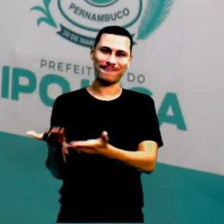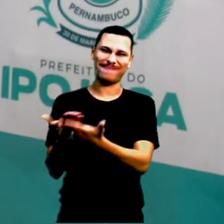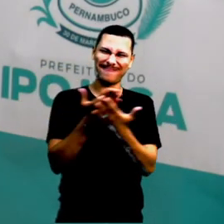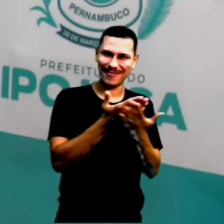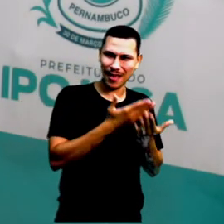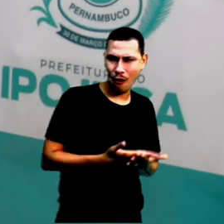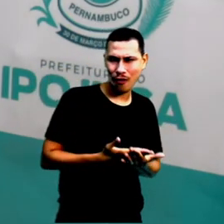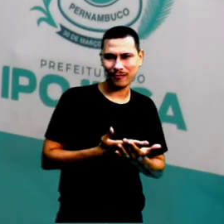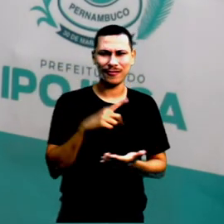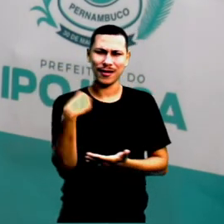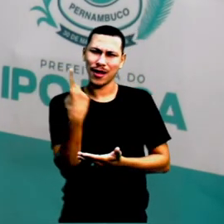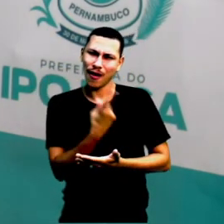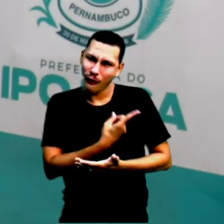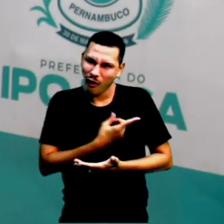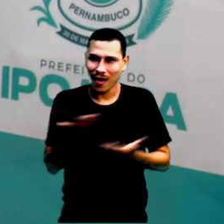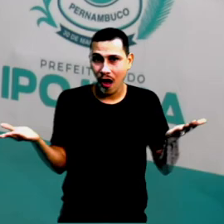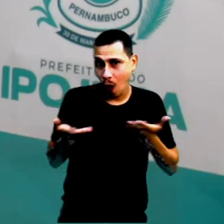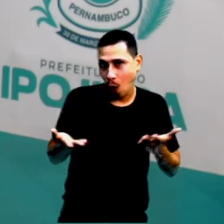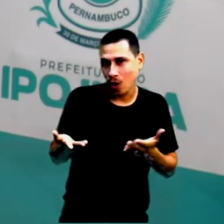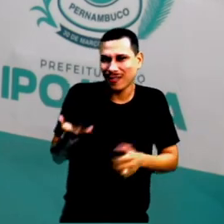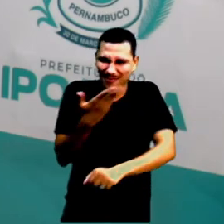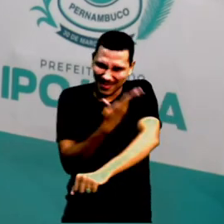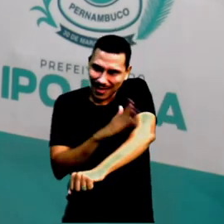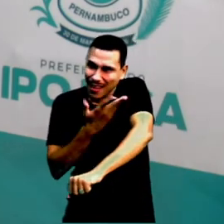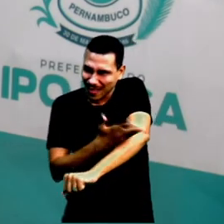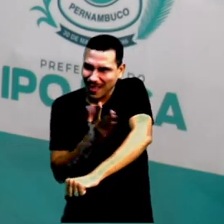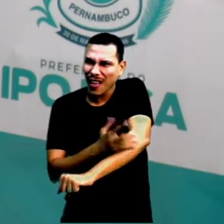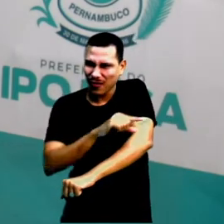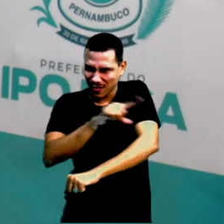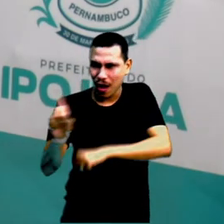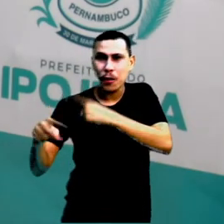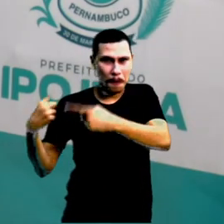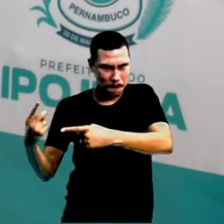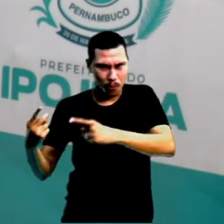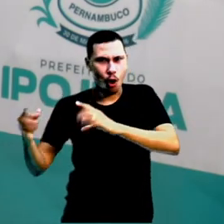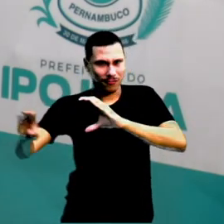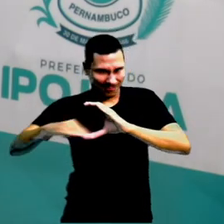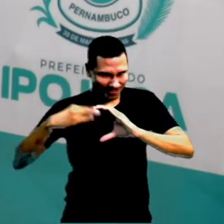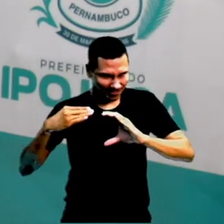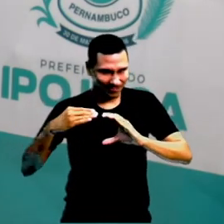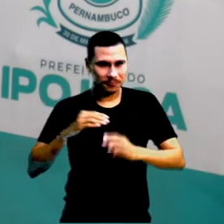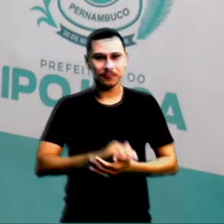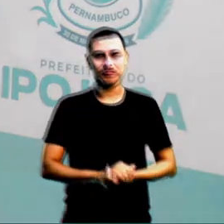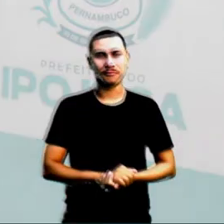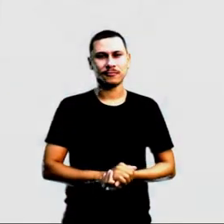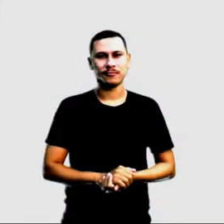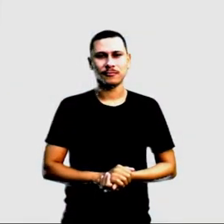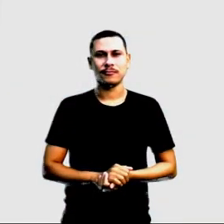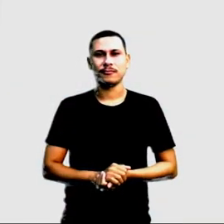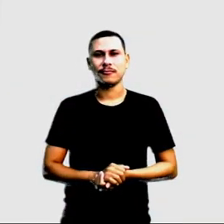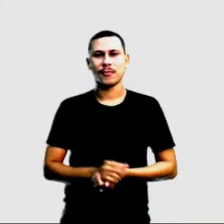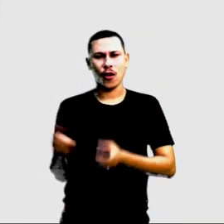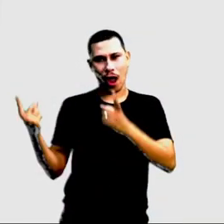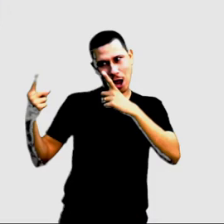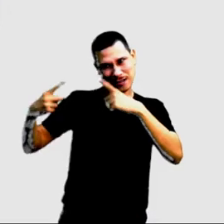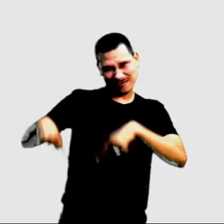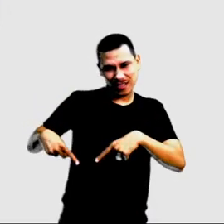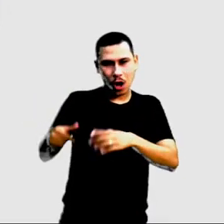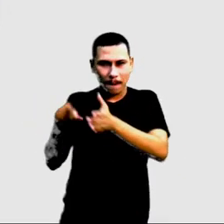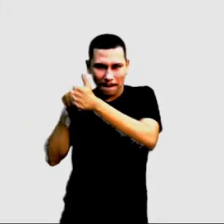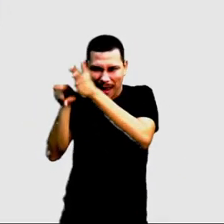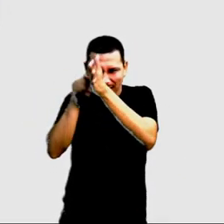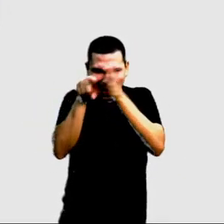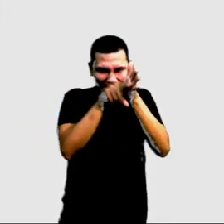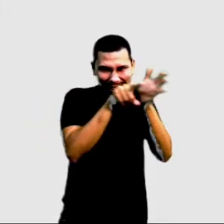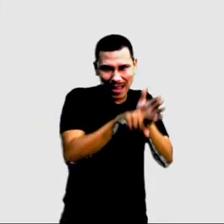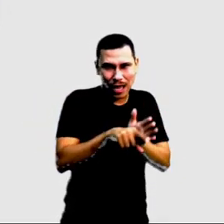aula e vamos ver o que você vai fazer da sua casa para mandar para mim. Vamos pesquisar a